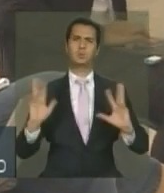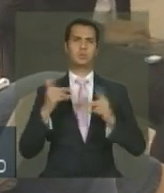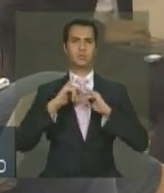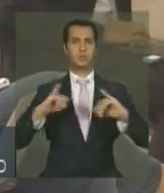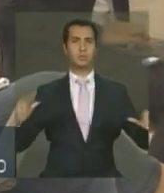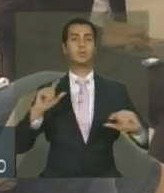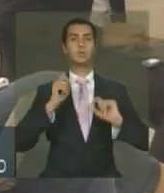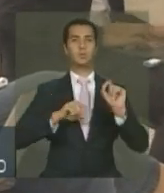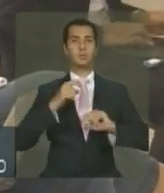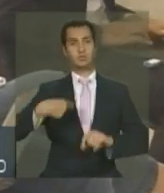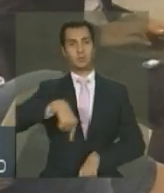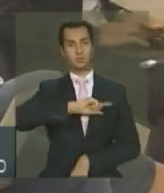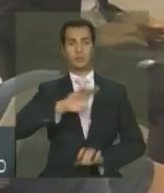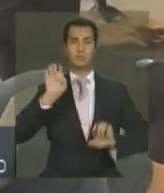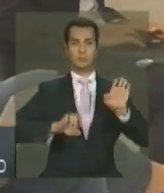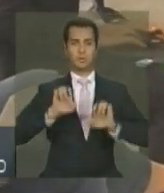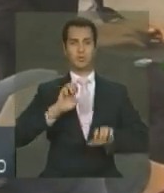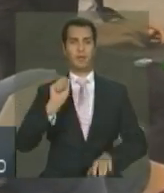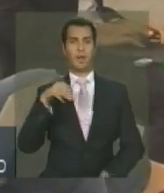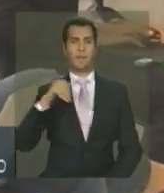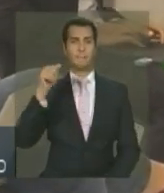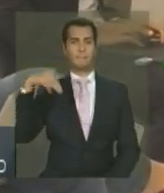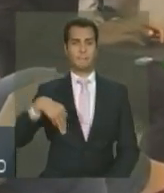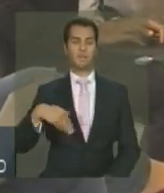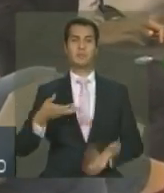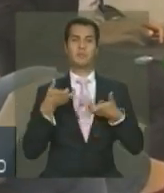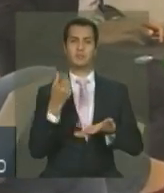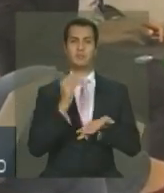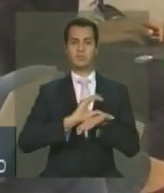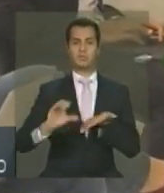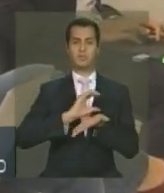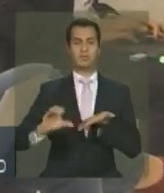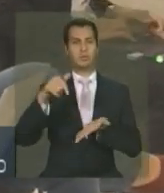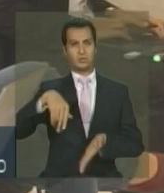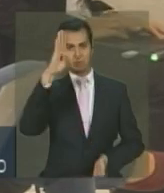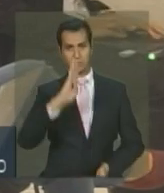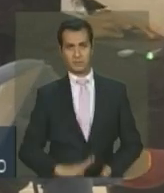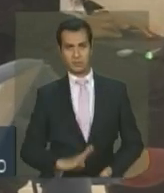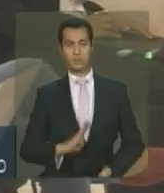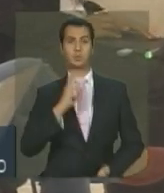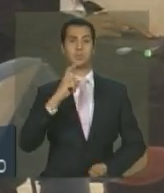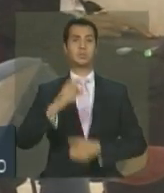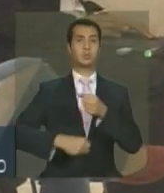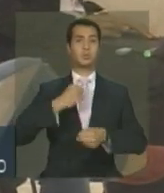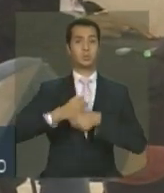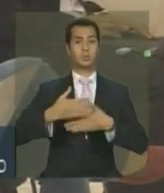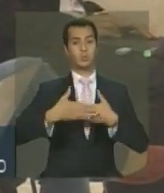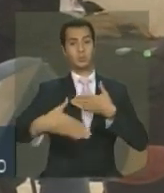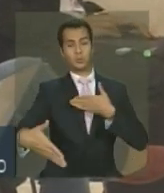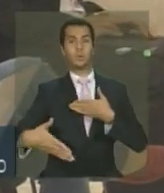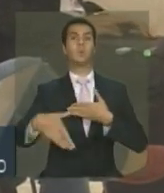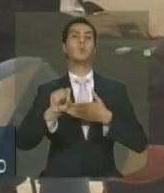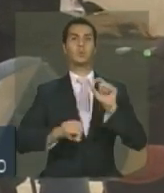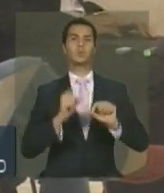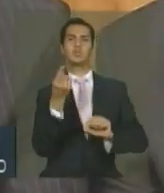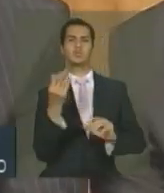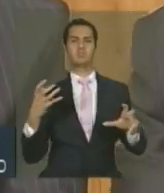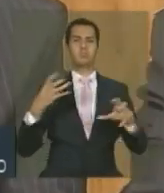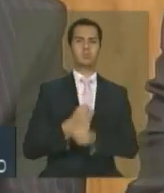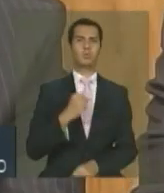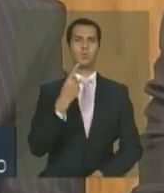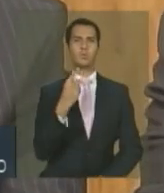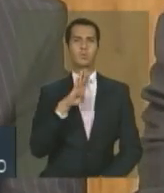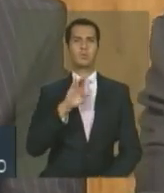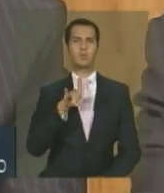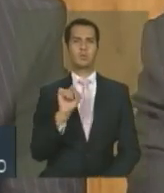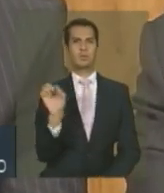investir no Brasil nos próximos 5 anos o valor de mais de